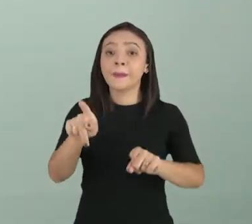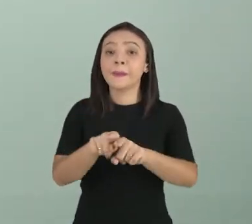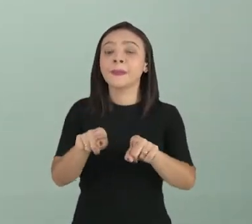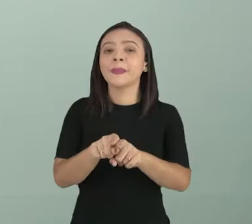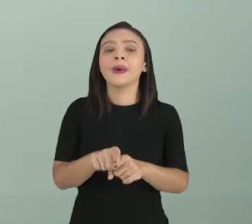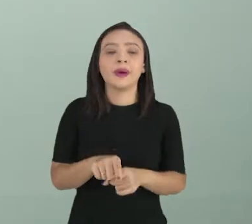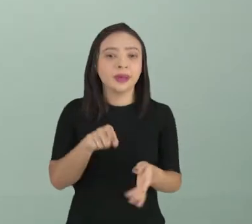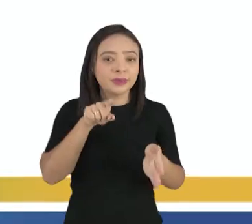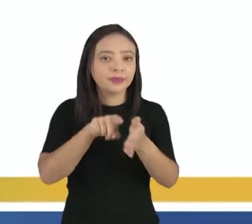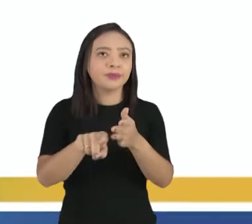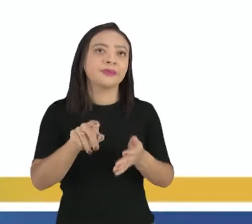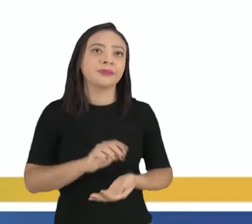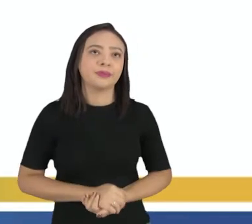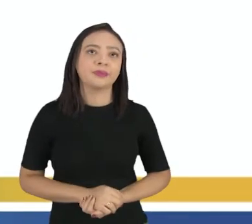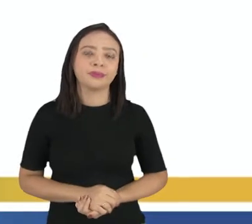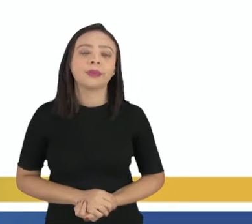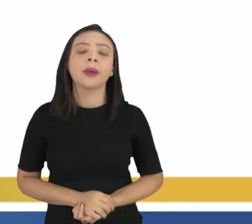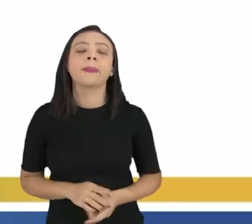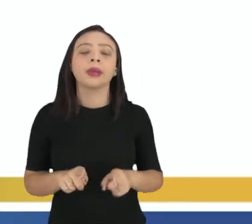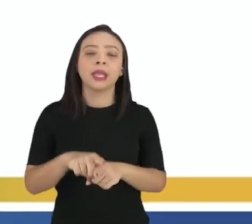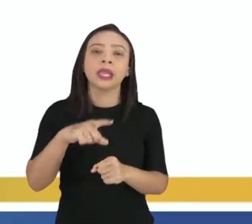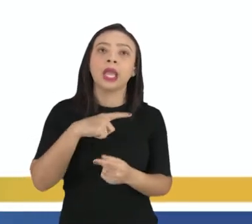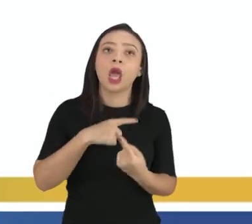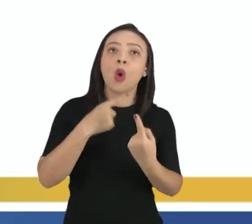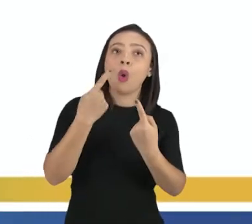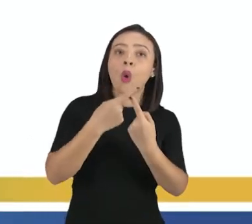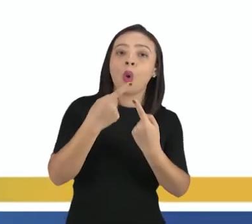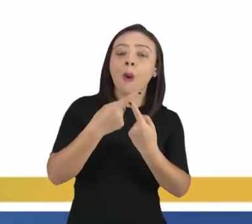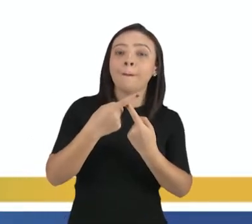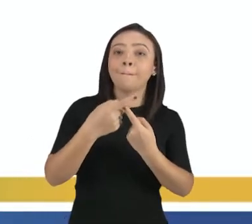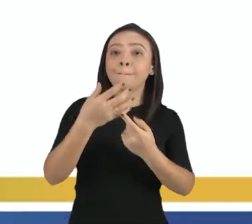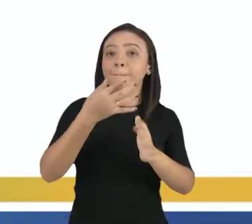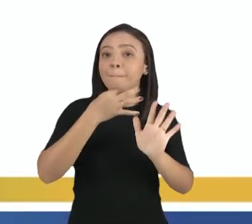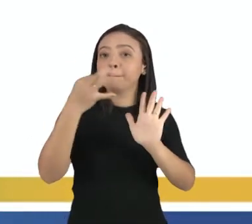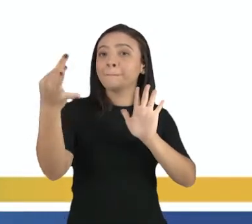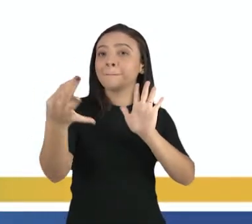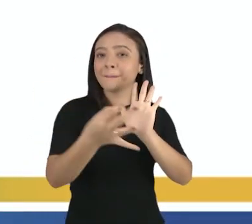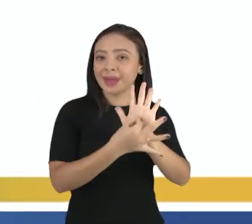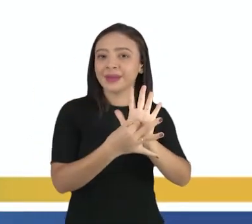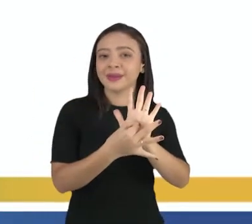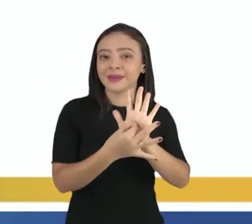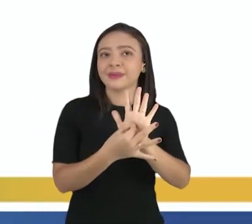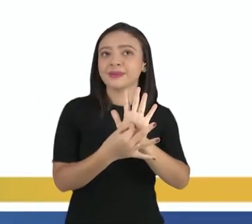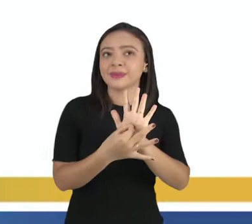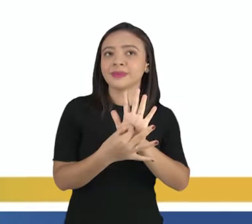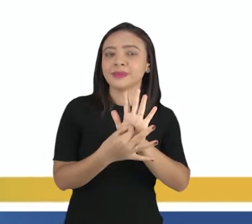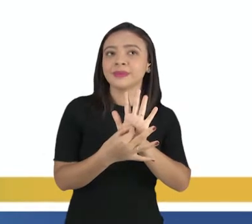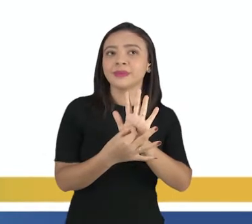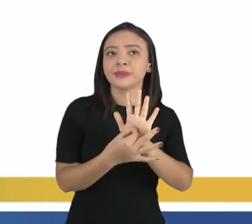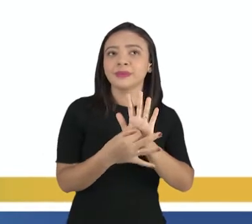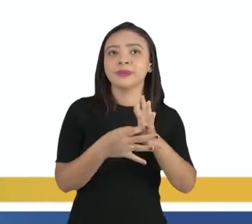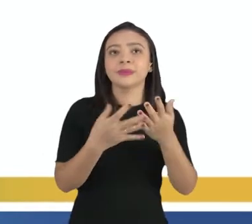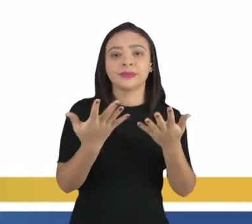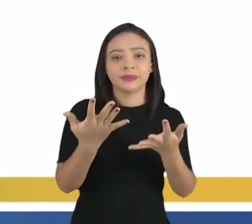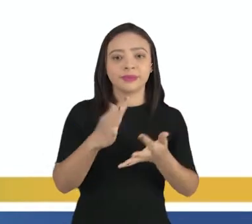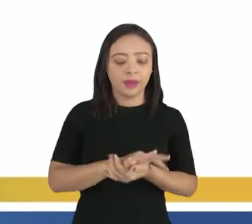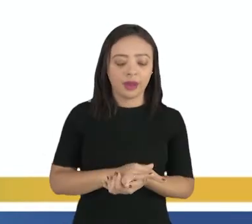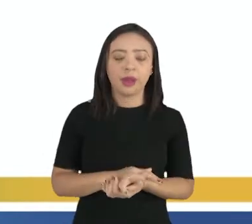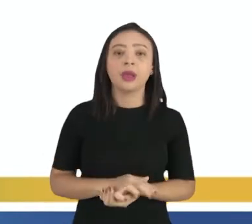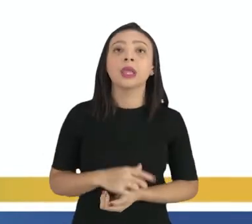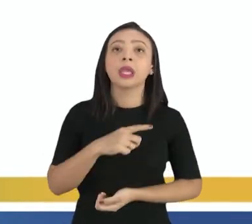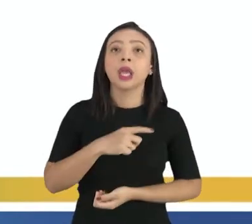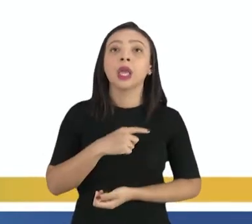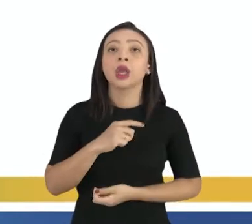OK E aí o próximo texto argumentativo o texto argumentativo